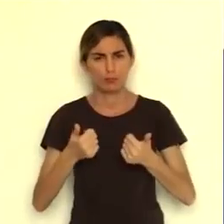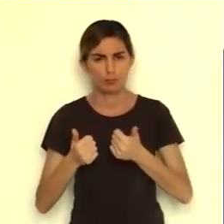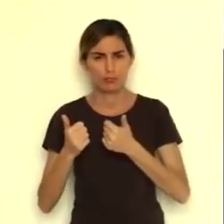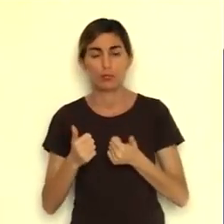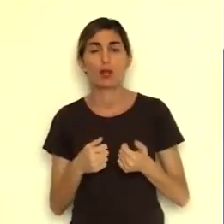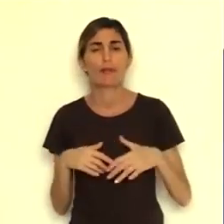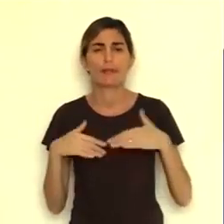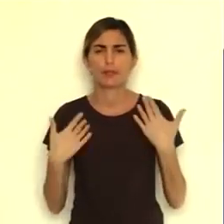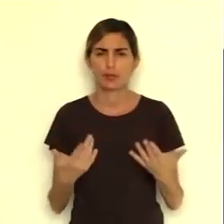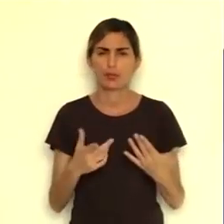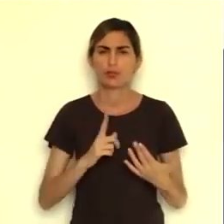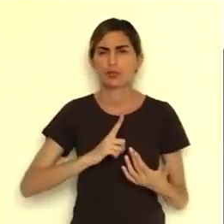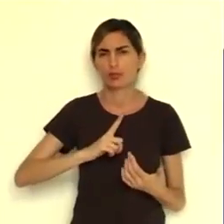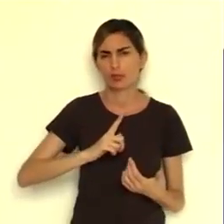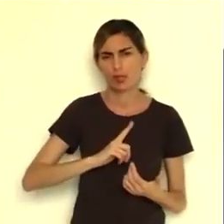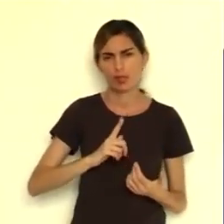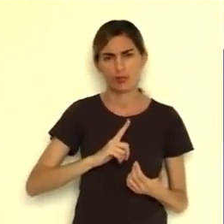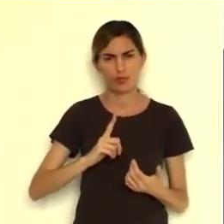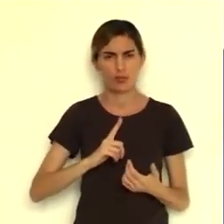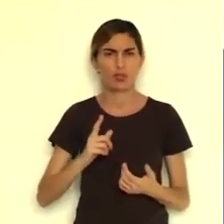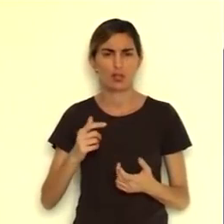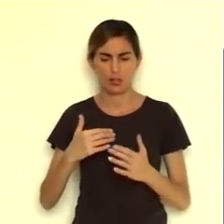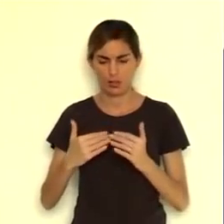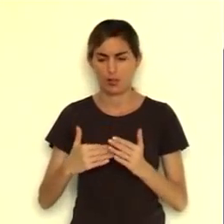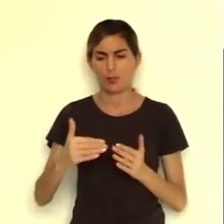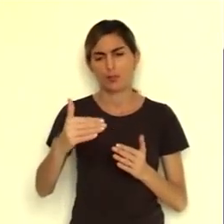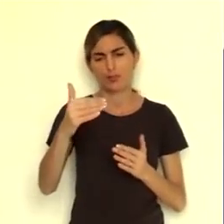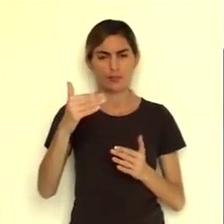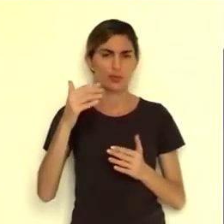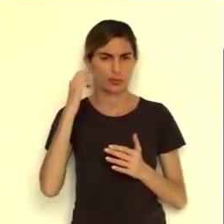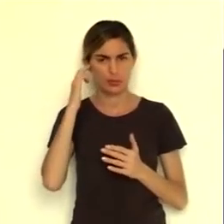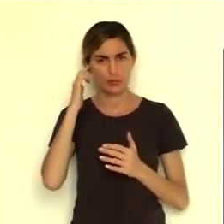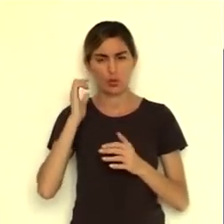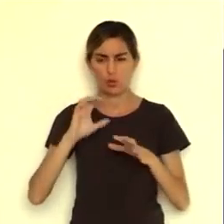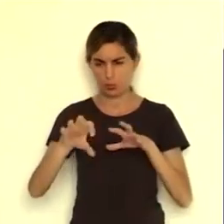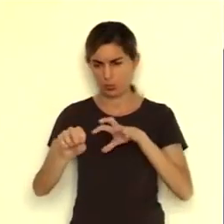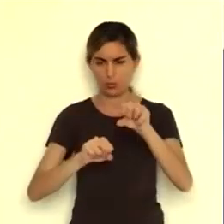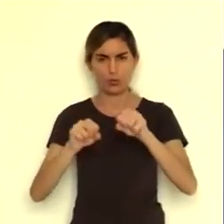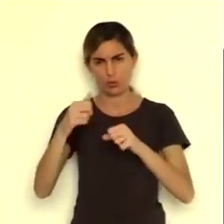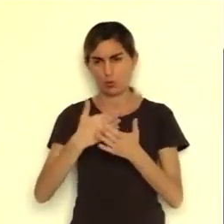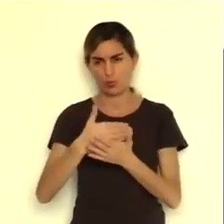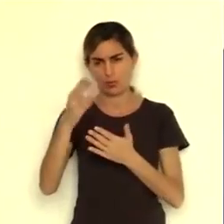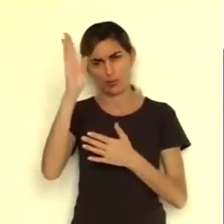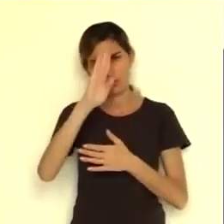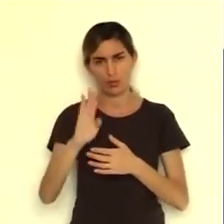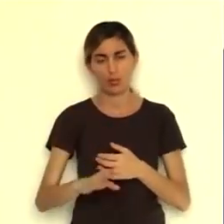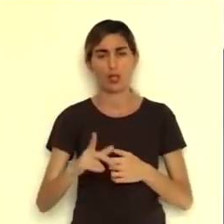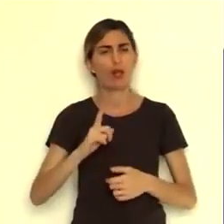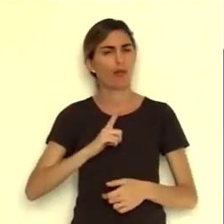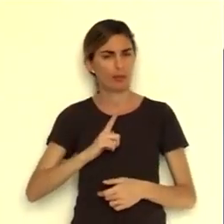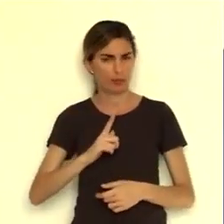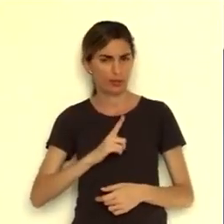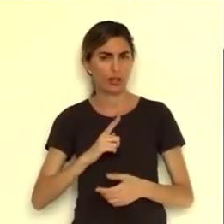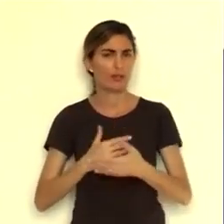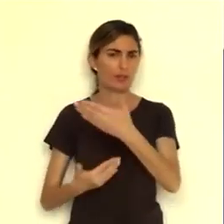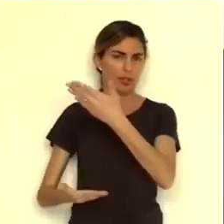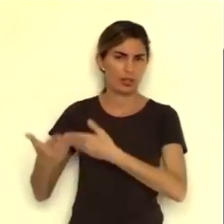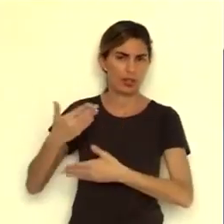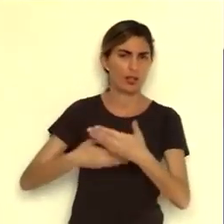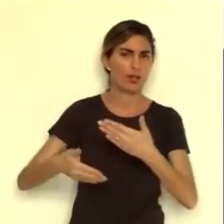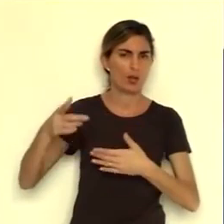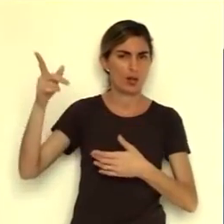muito grande. Então, houve, logo a partir do momento de colonização inicial, houve